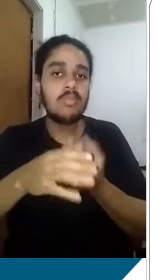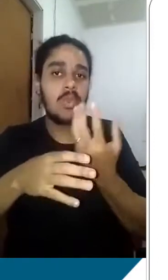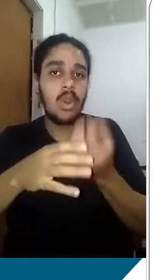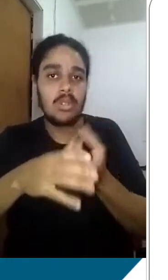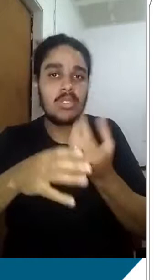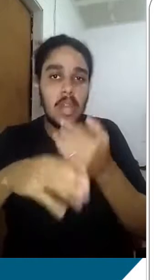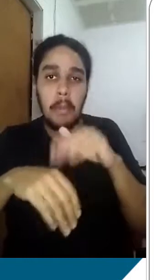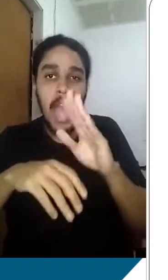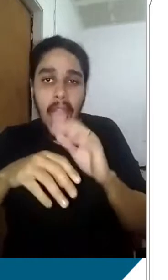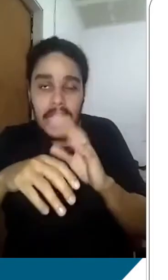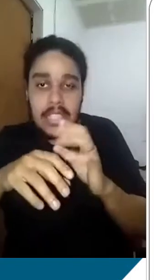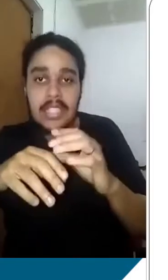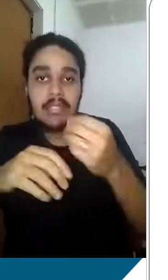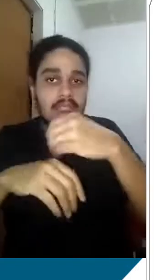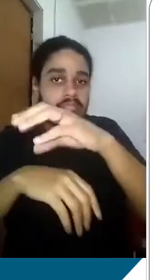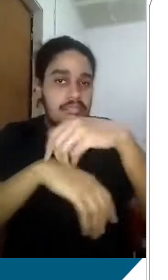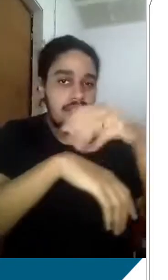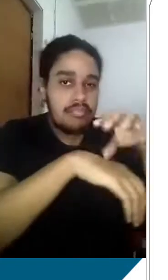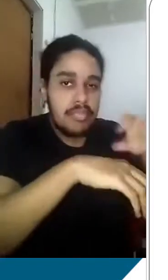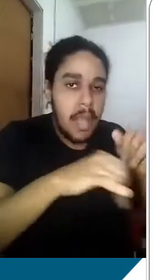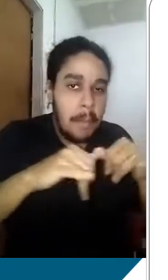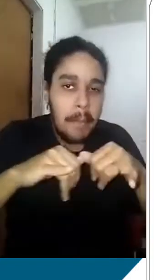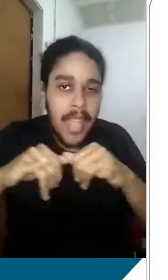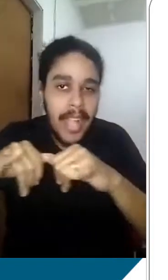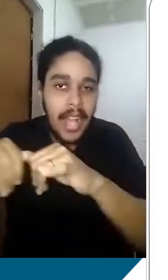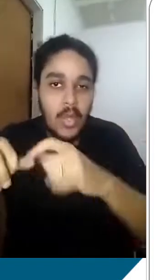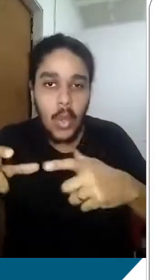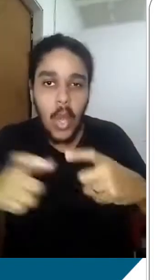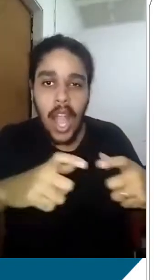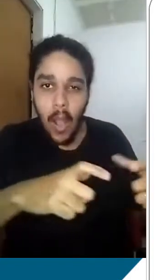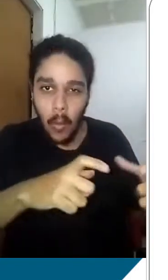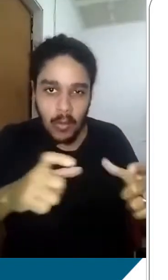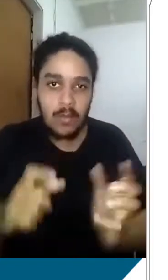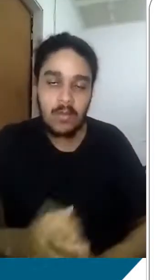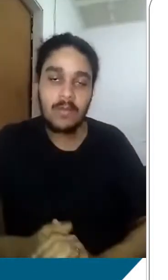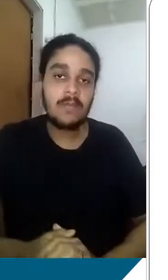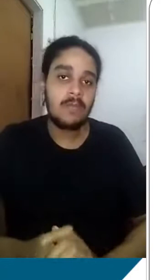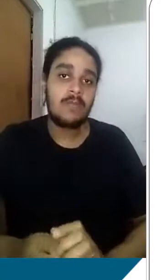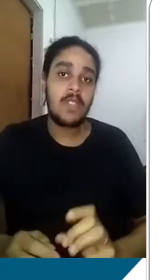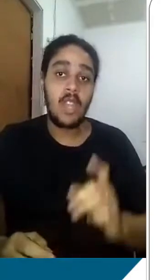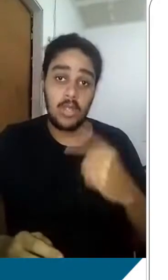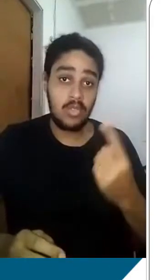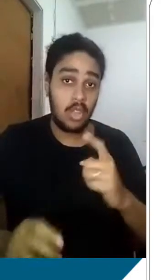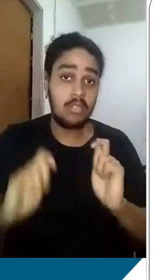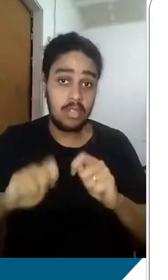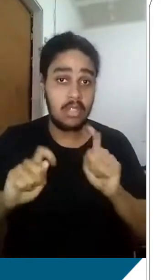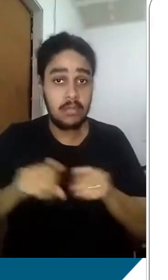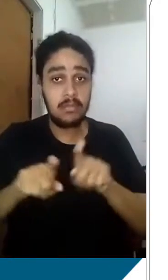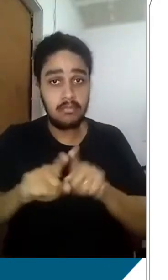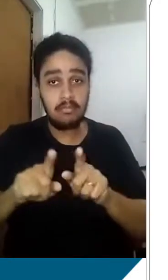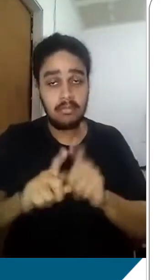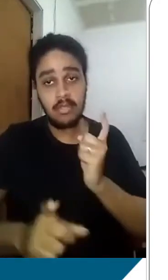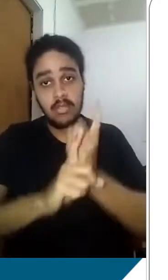acaba que ele abastece o mercado local, não mais do que isso. A gente pode identificar a utilização